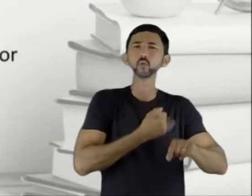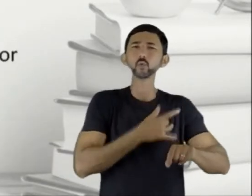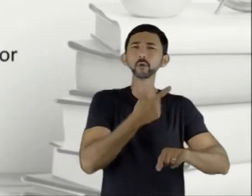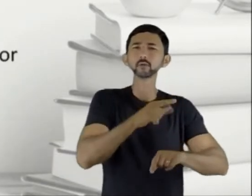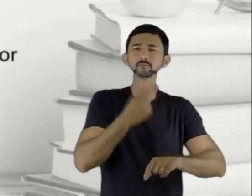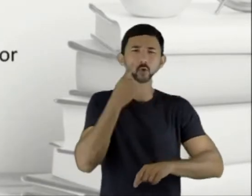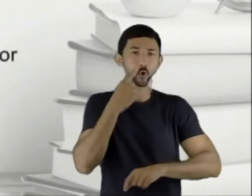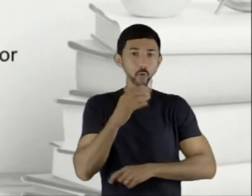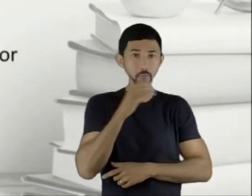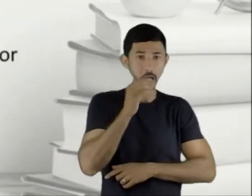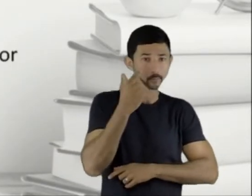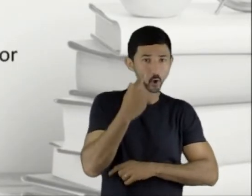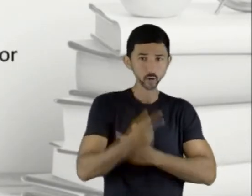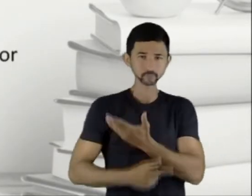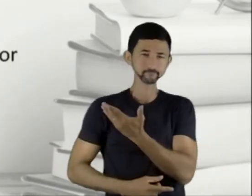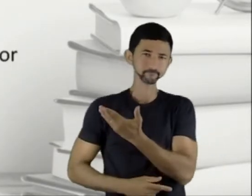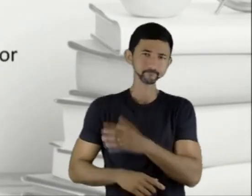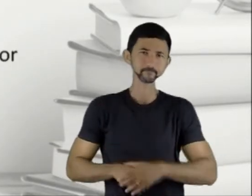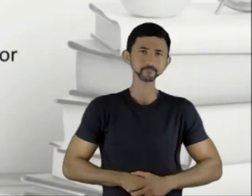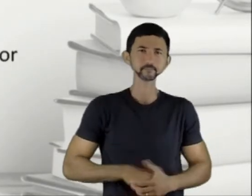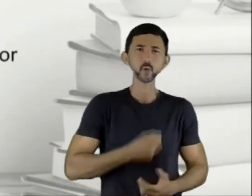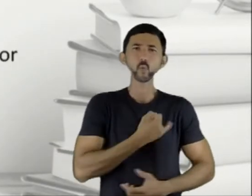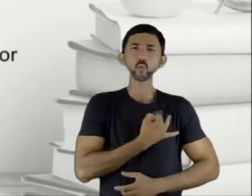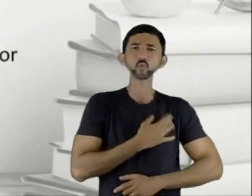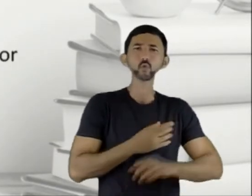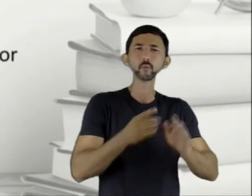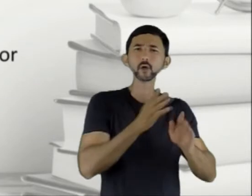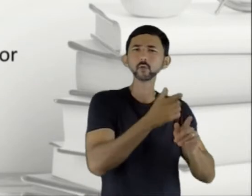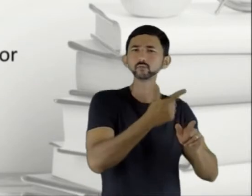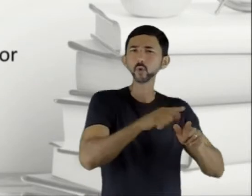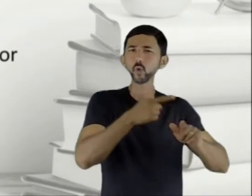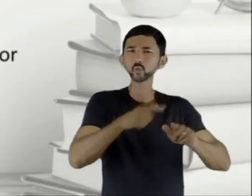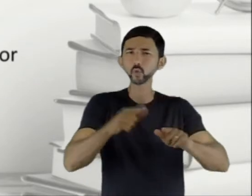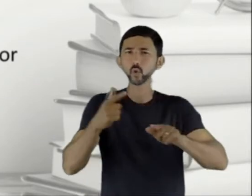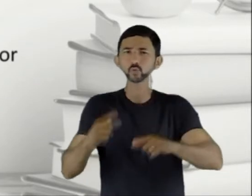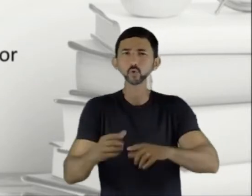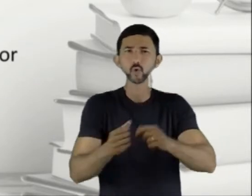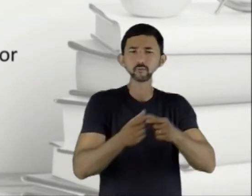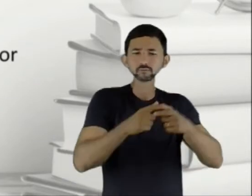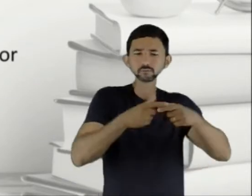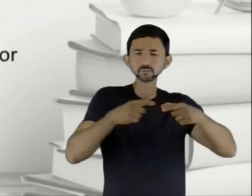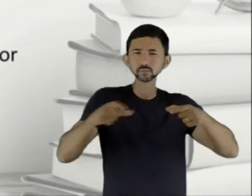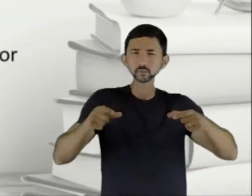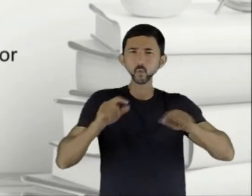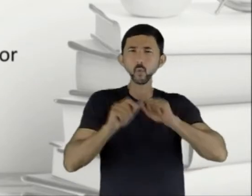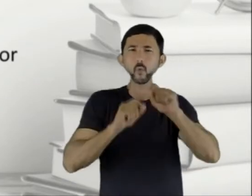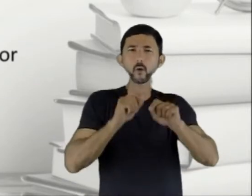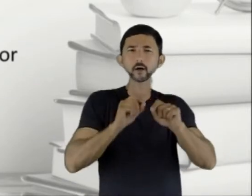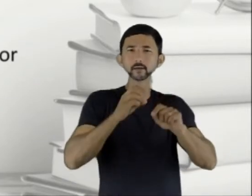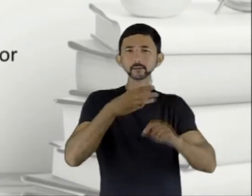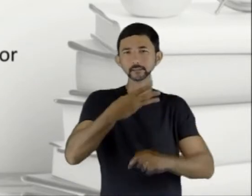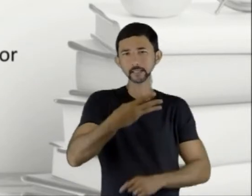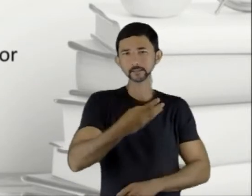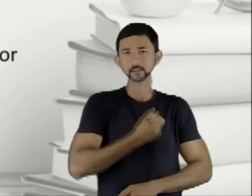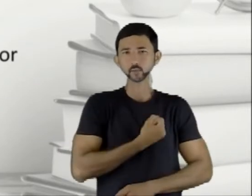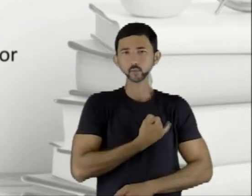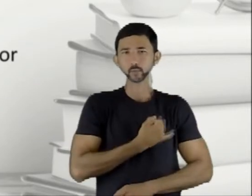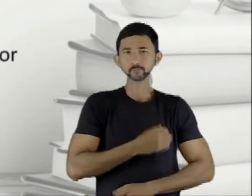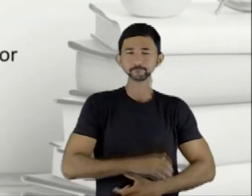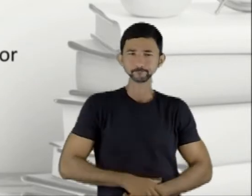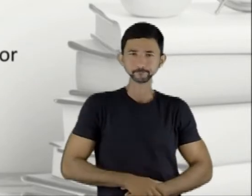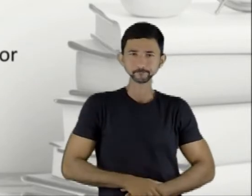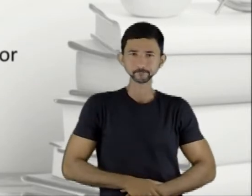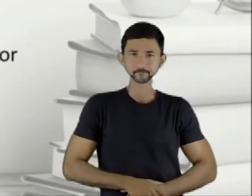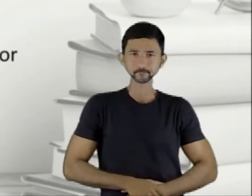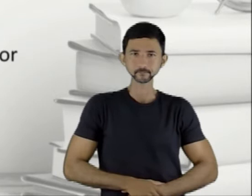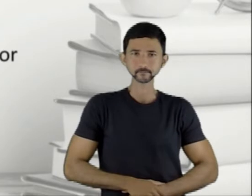rapidamente. O número que mais apareceu, ou seja, o que teve a maior frequência foi o 3. Então, o que a